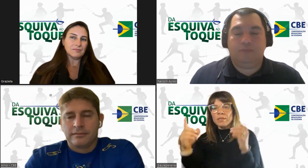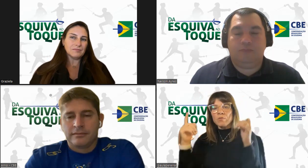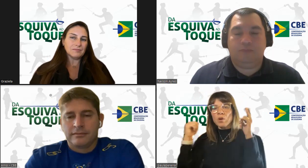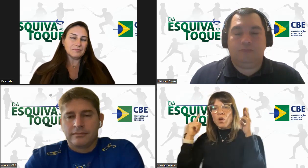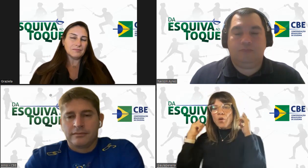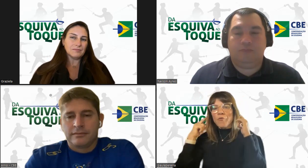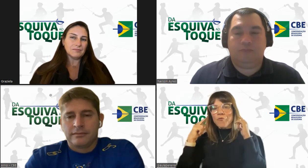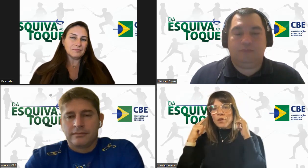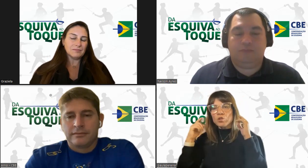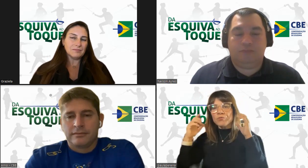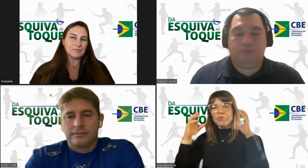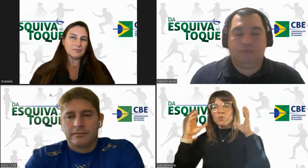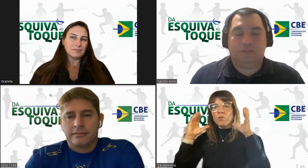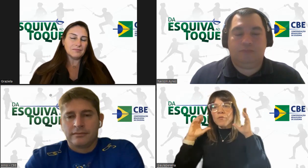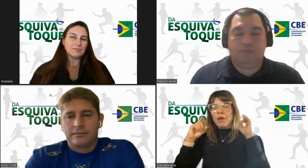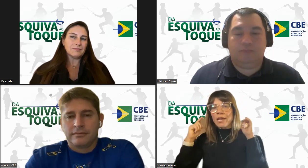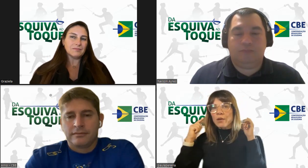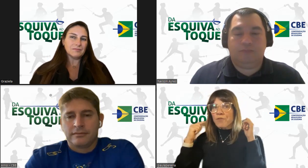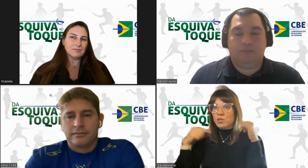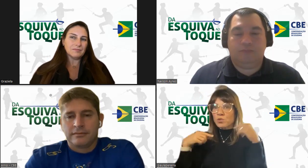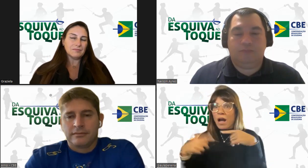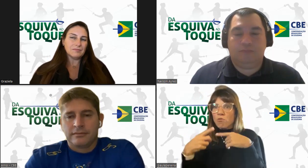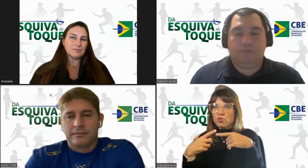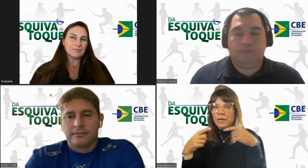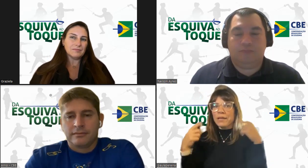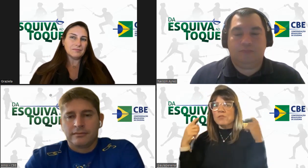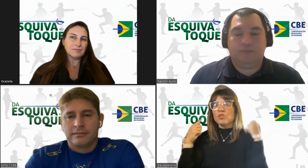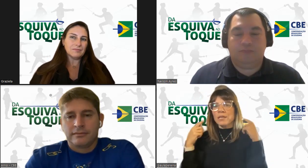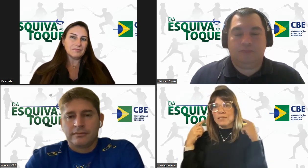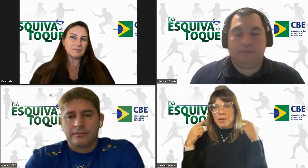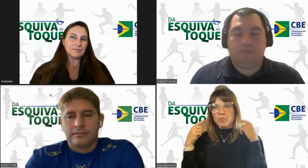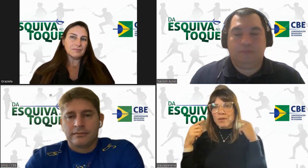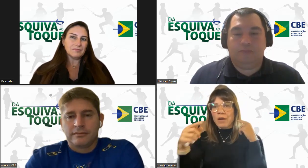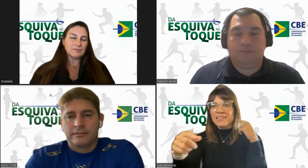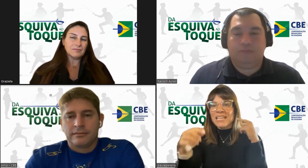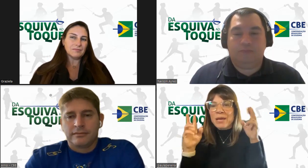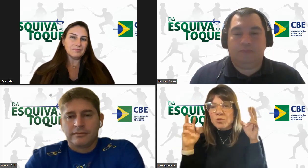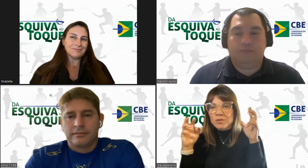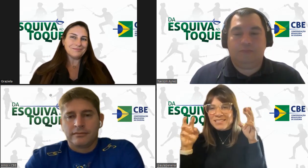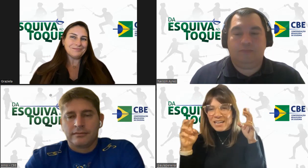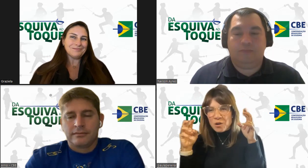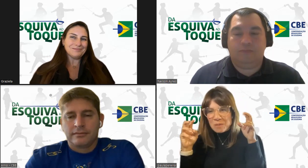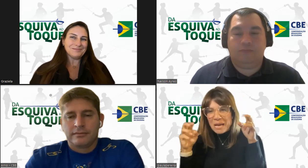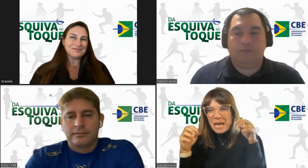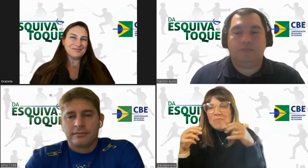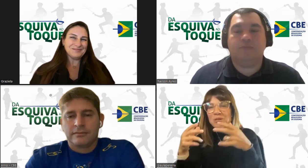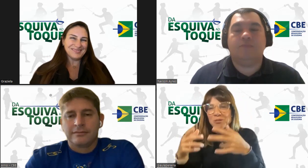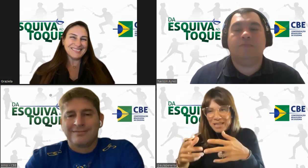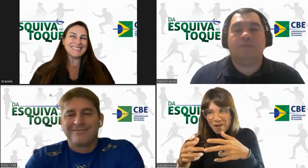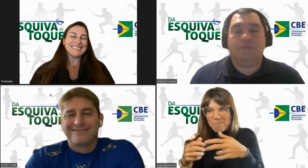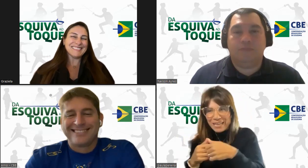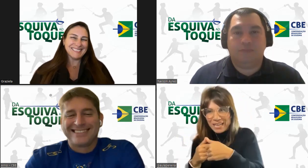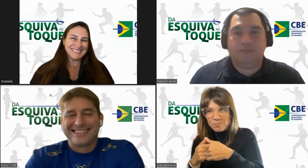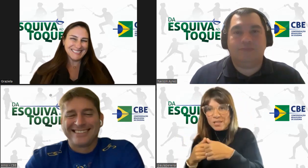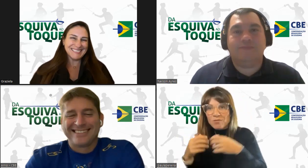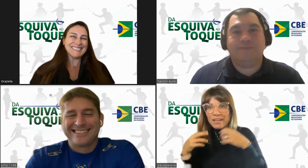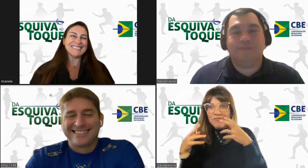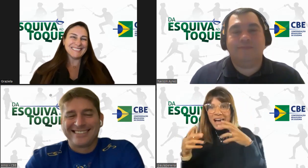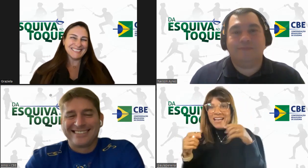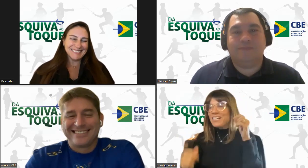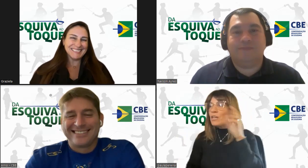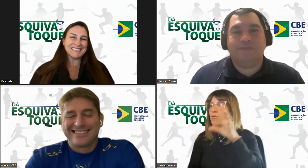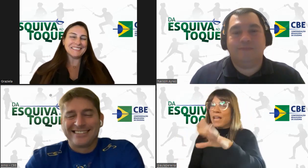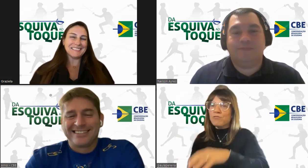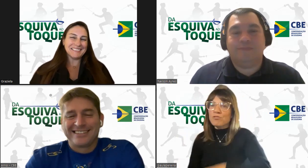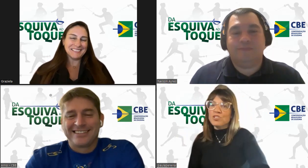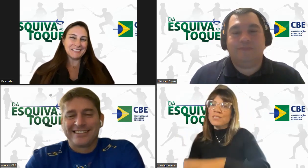chegava na competição fone de ouvido e eu faço um áudio para eles de aquecimento mental Essa é a minha nutrição emocional para que eles